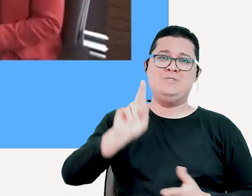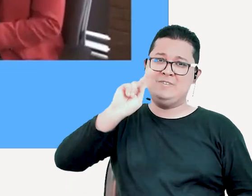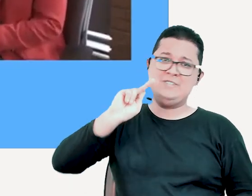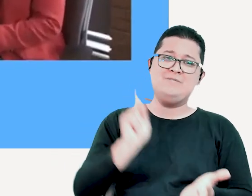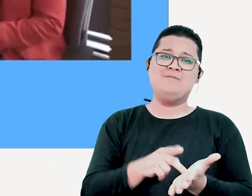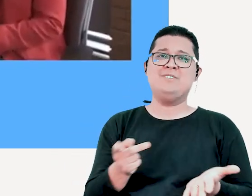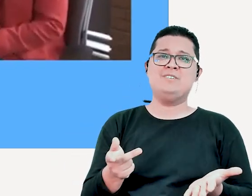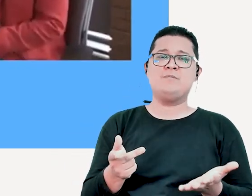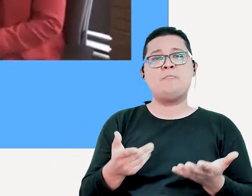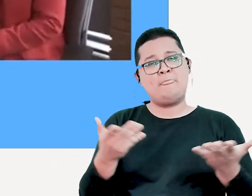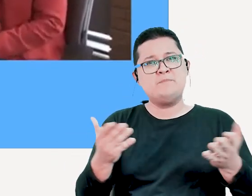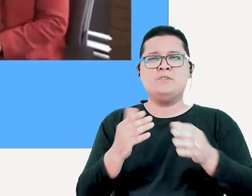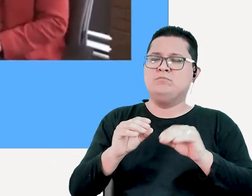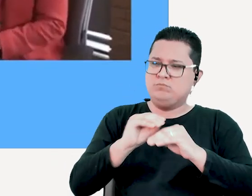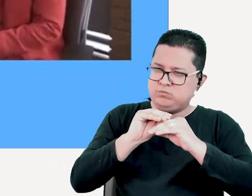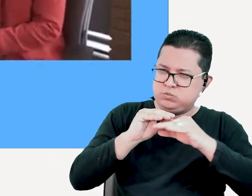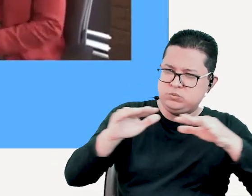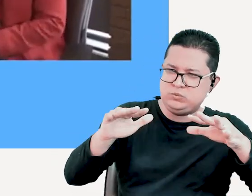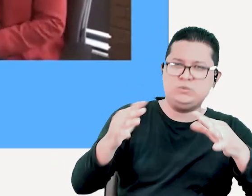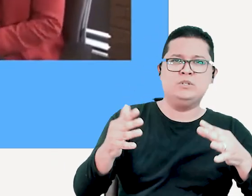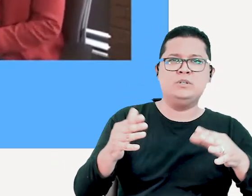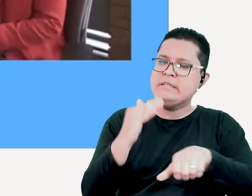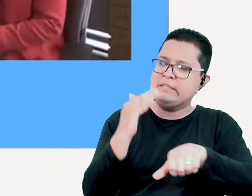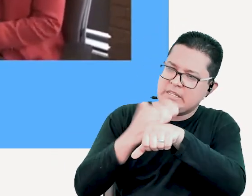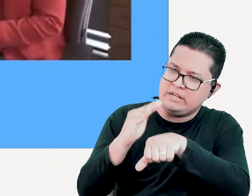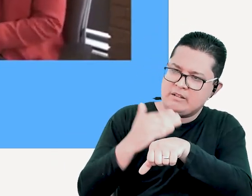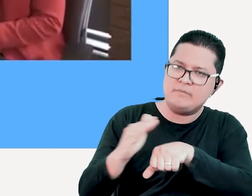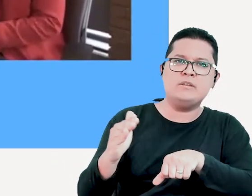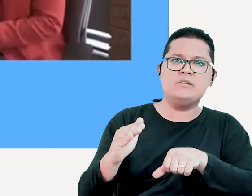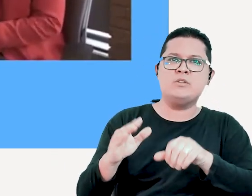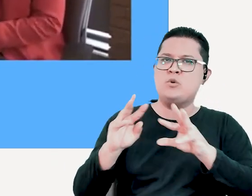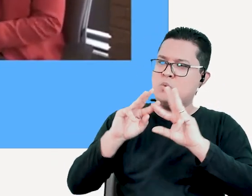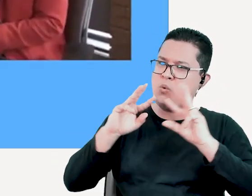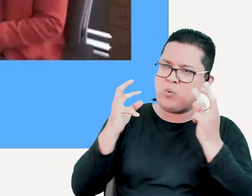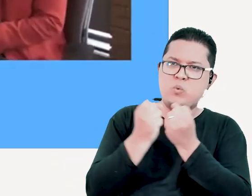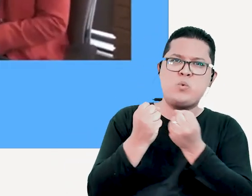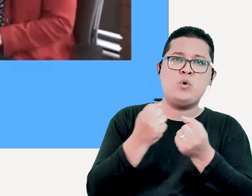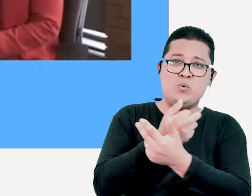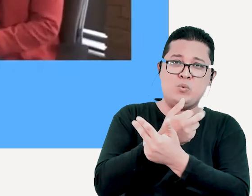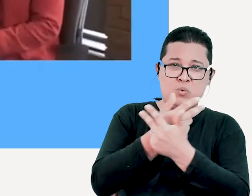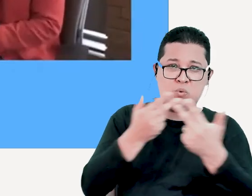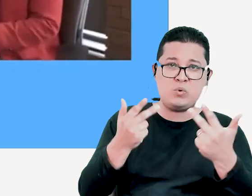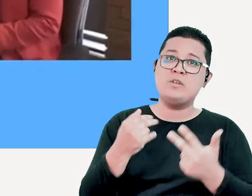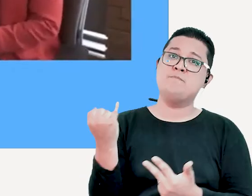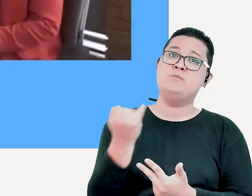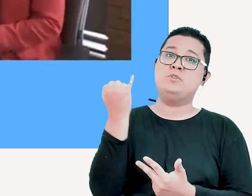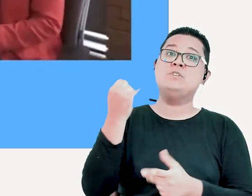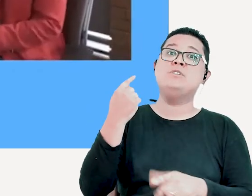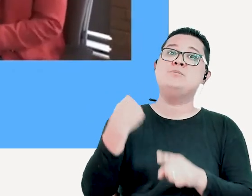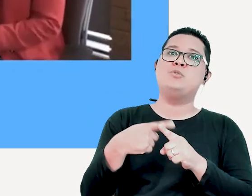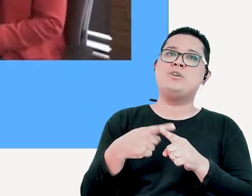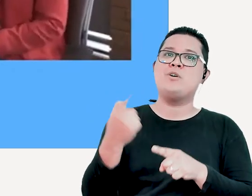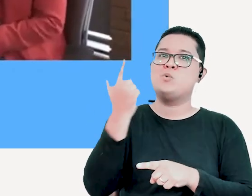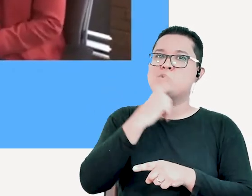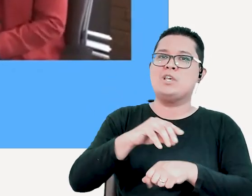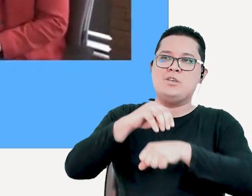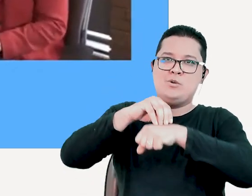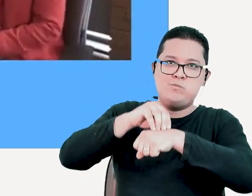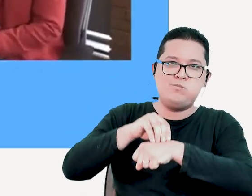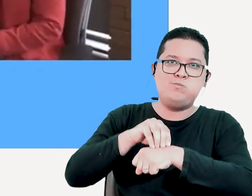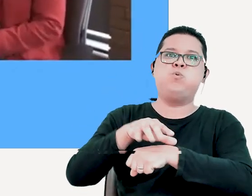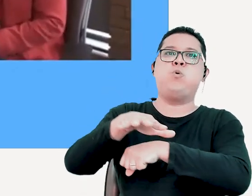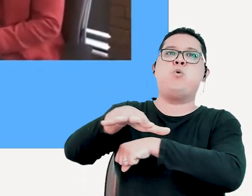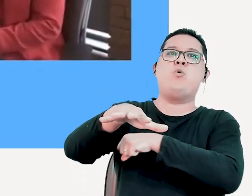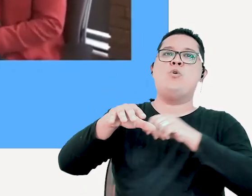e treinamentos são dois pontos muito importantes para a gente levar a palavra de Content Ops aí para todo mundo, para todas